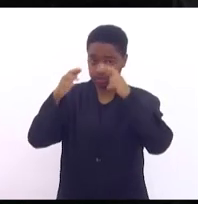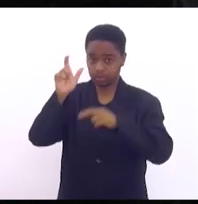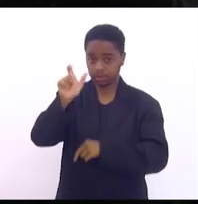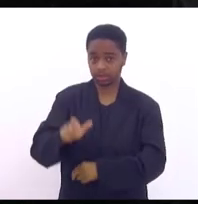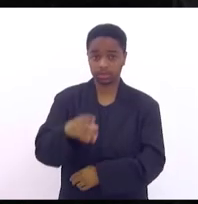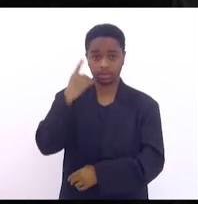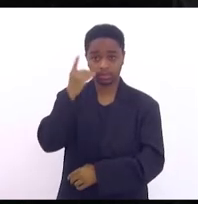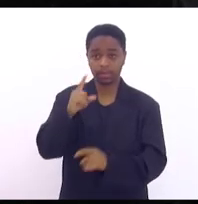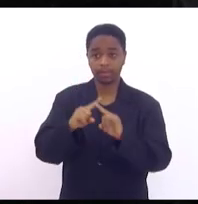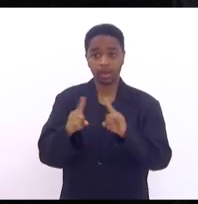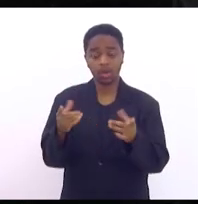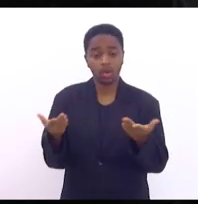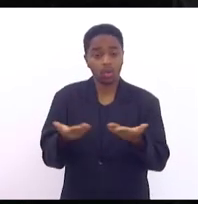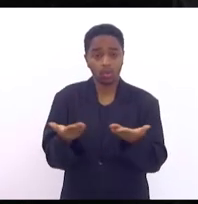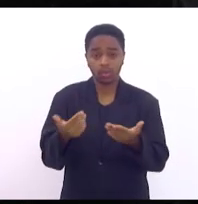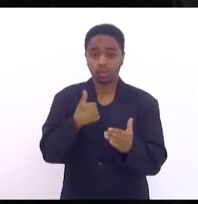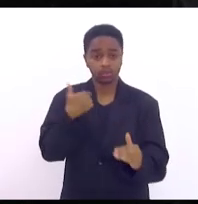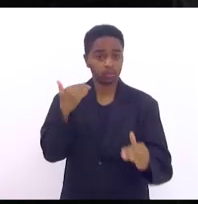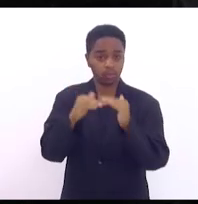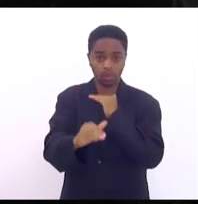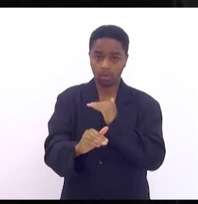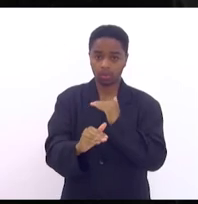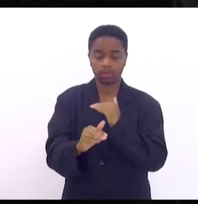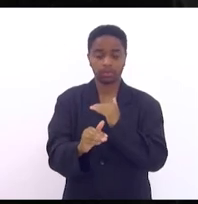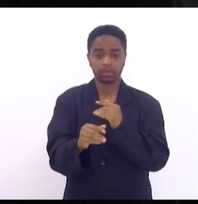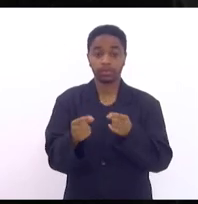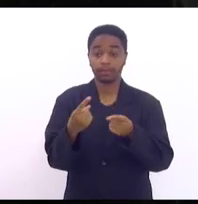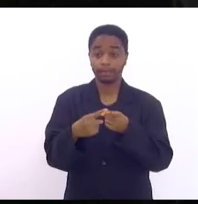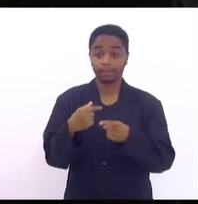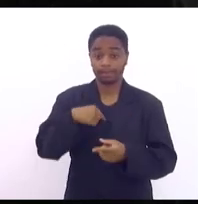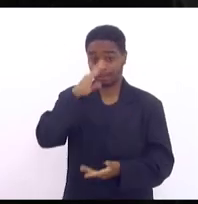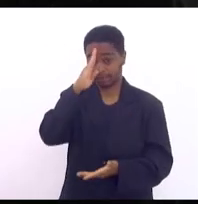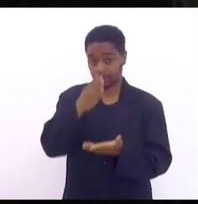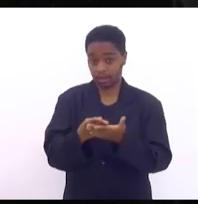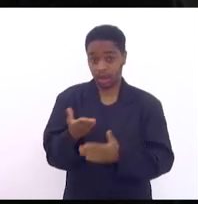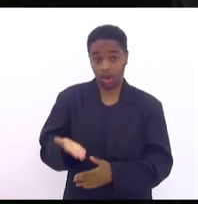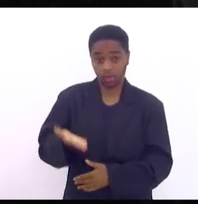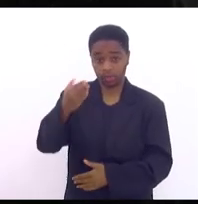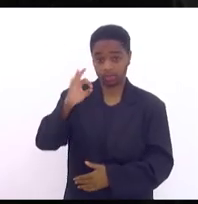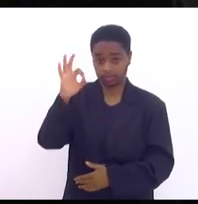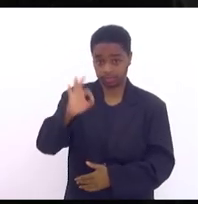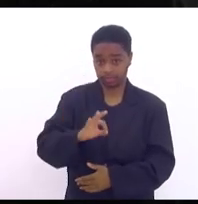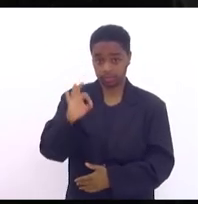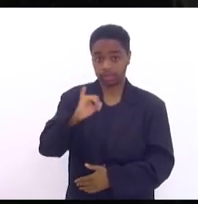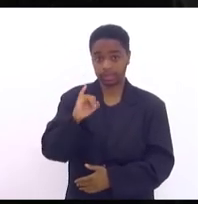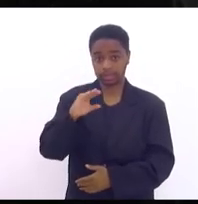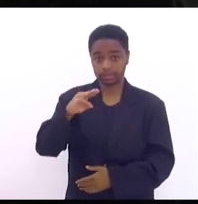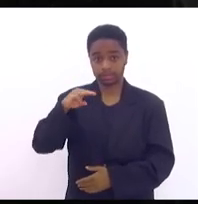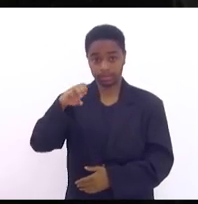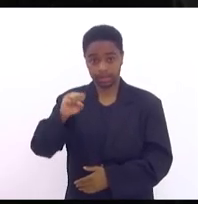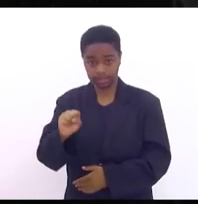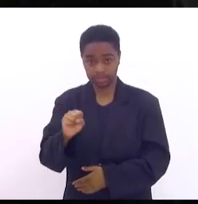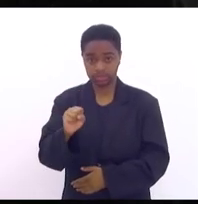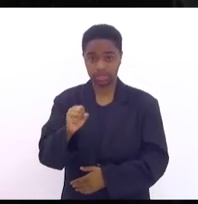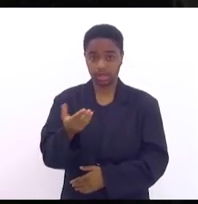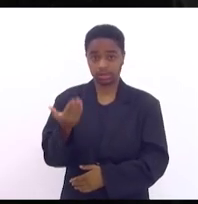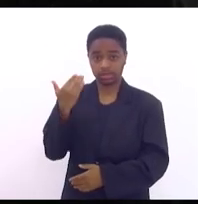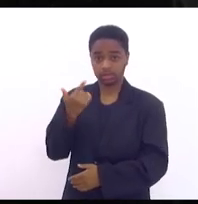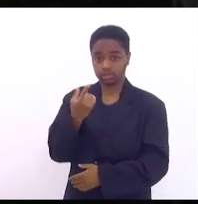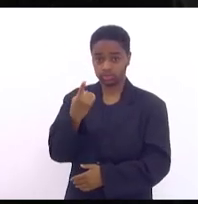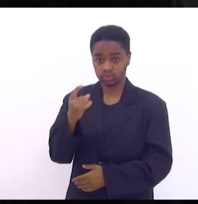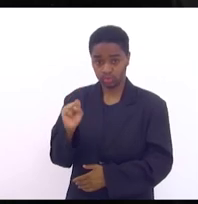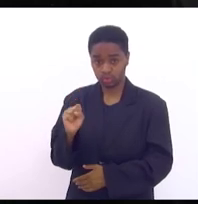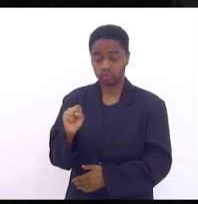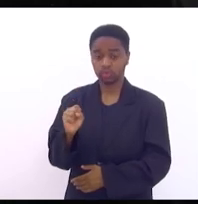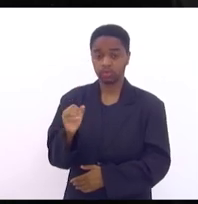que hoje fraternalmente divirjo. Acredito que o aumento da alíquota do ICMS de 18% para 20% melhora,